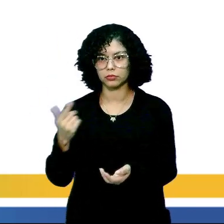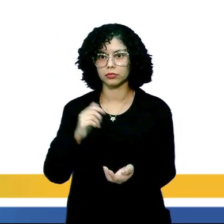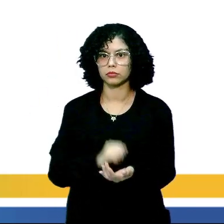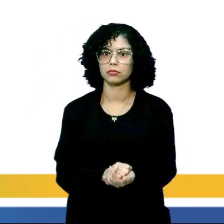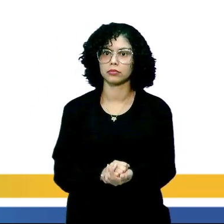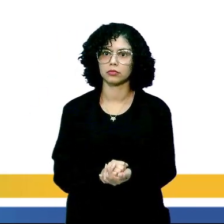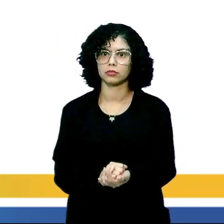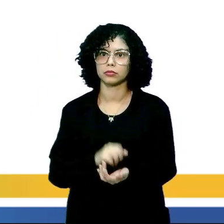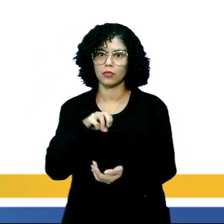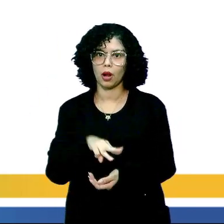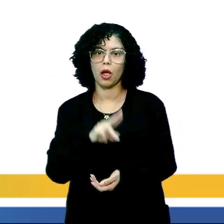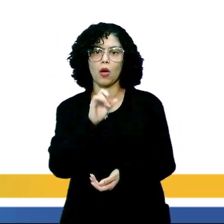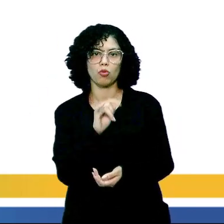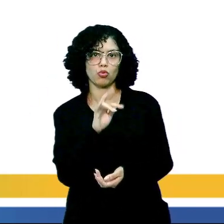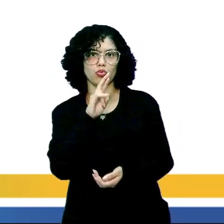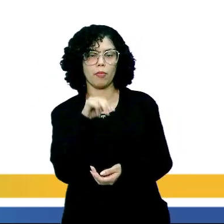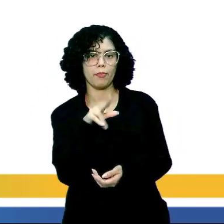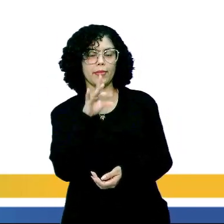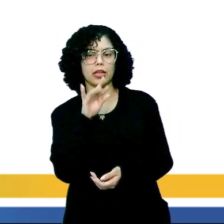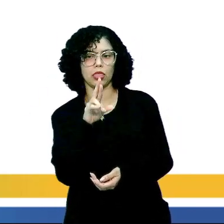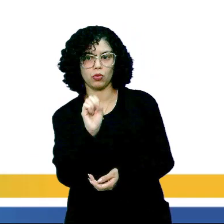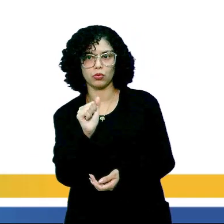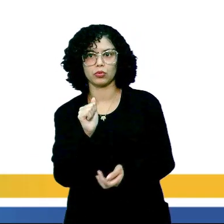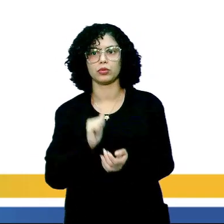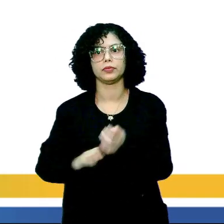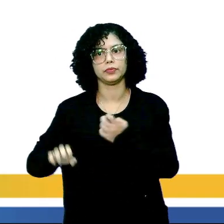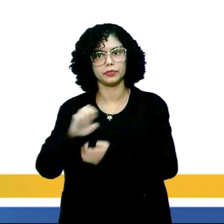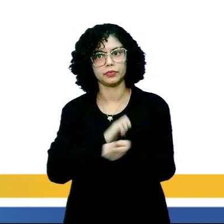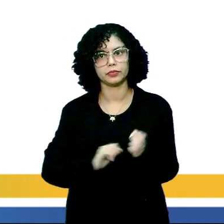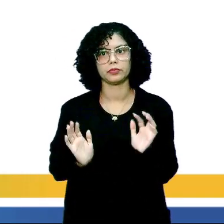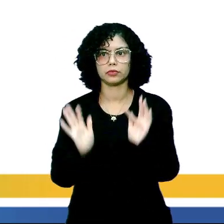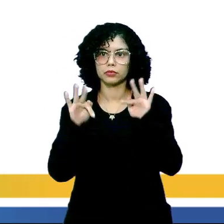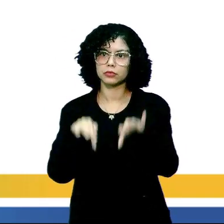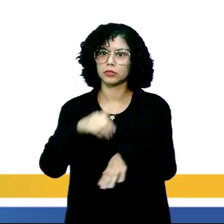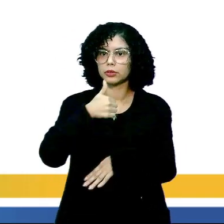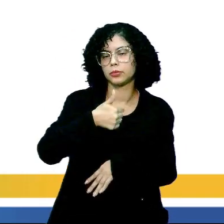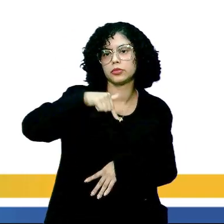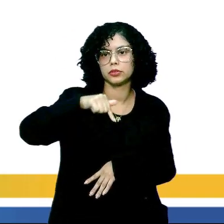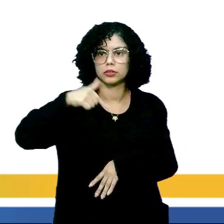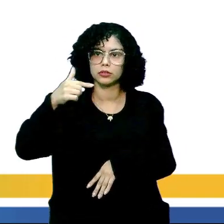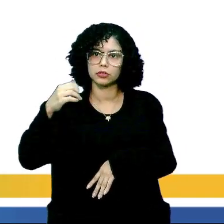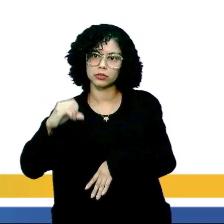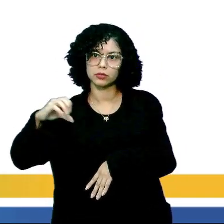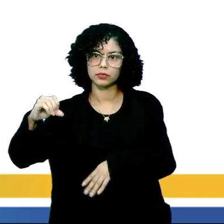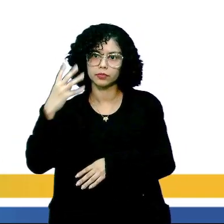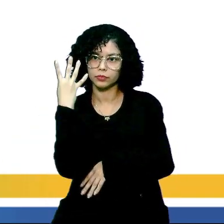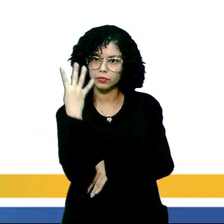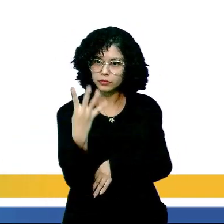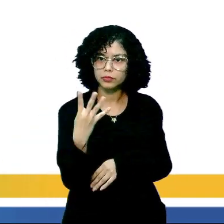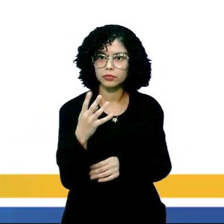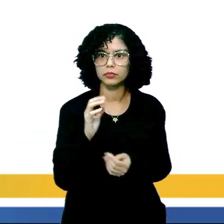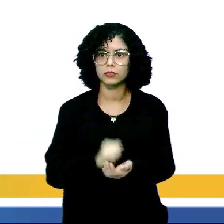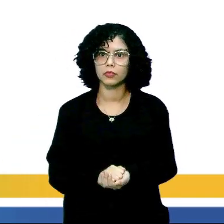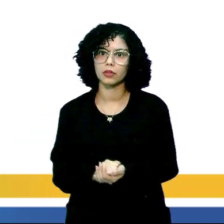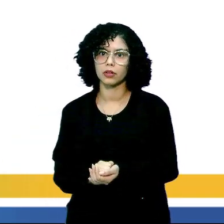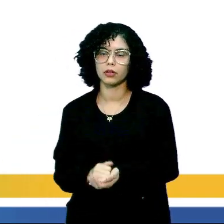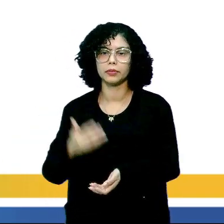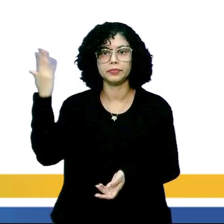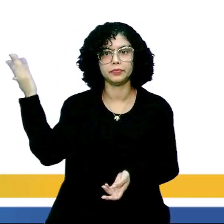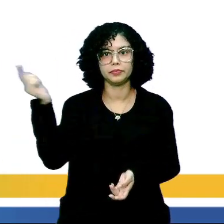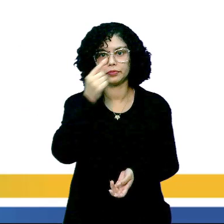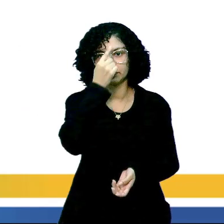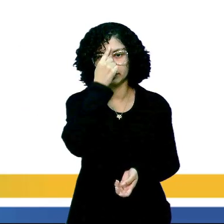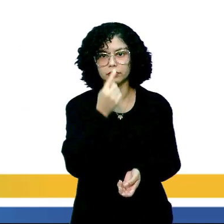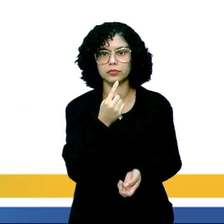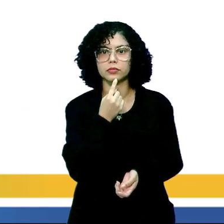eram muçulmanos. Então a revolta acaba em 1799, com a prisão de 4 de seus líderes, como você está vendo aí